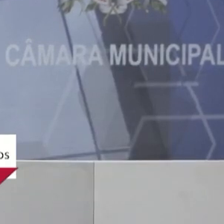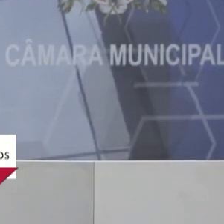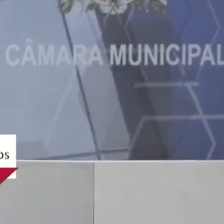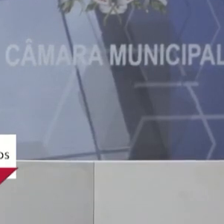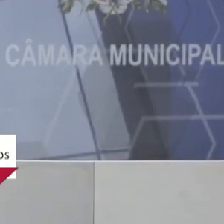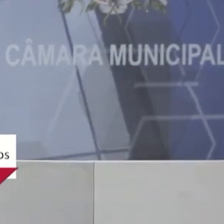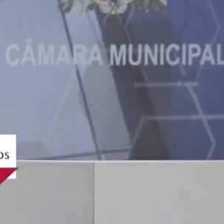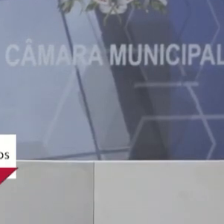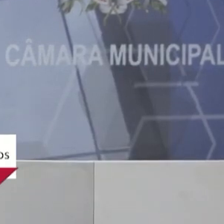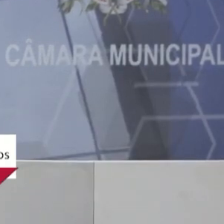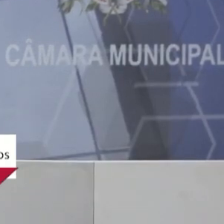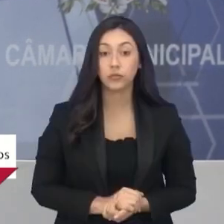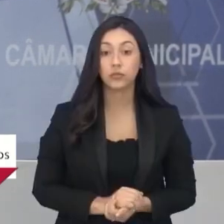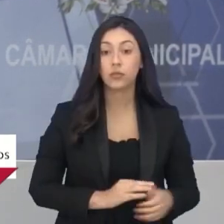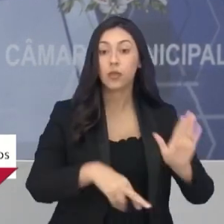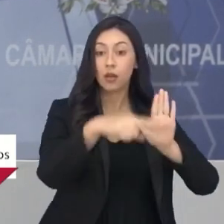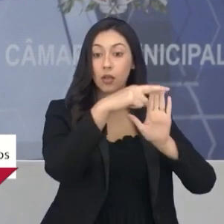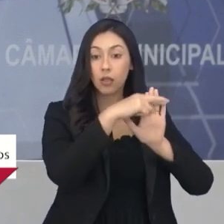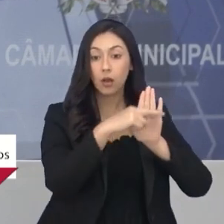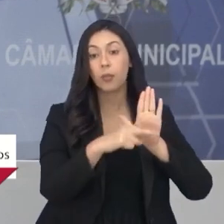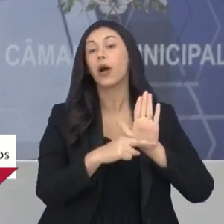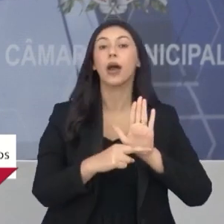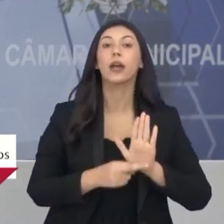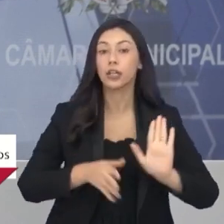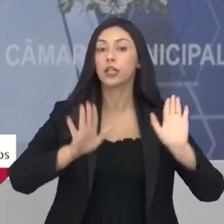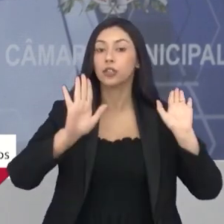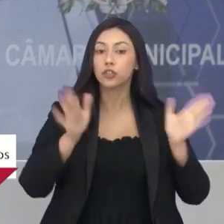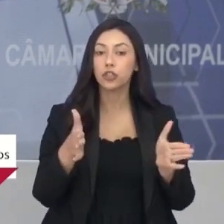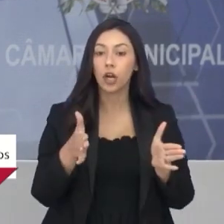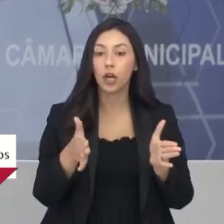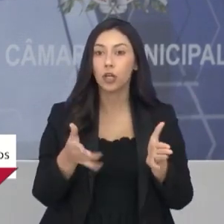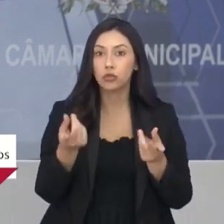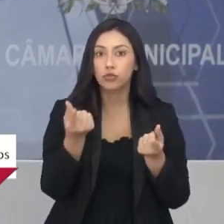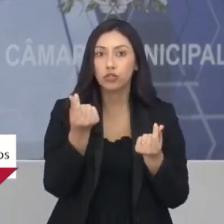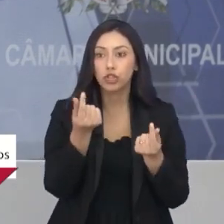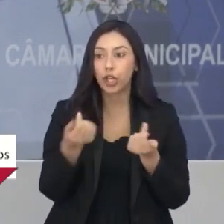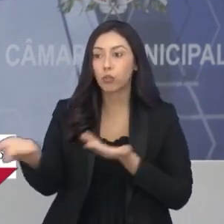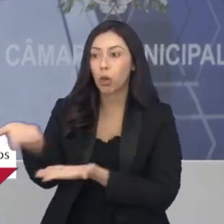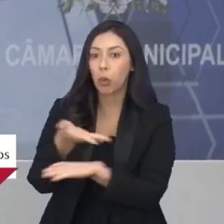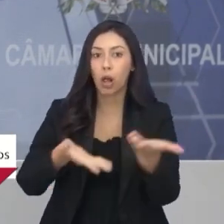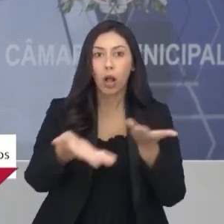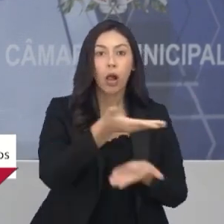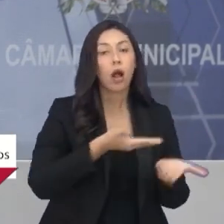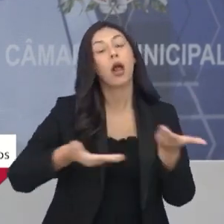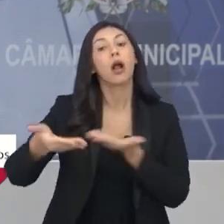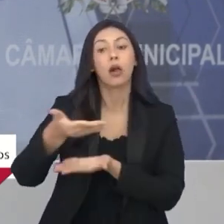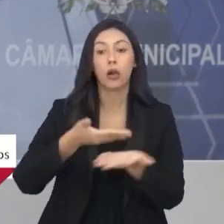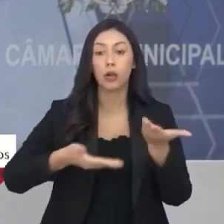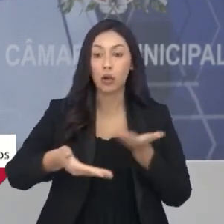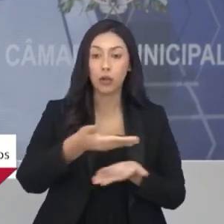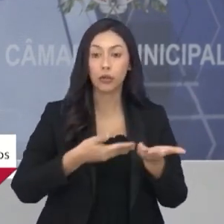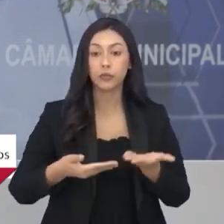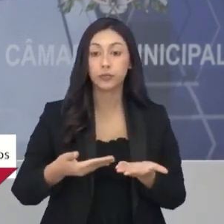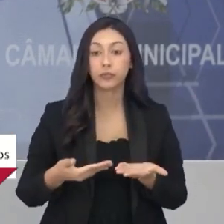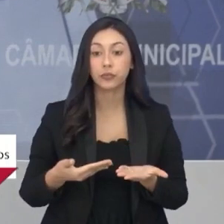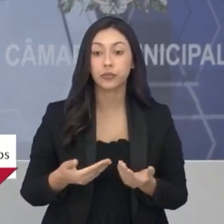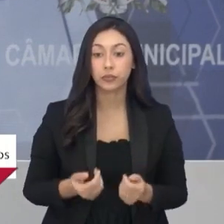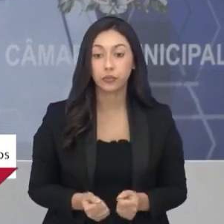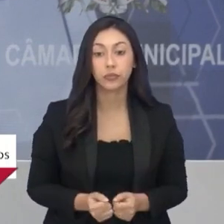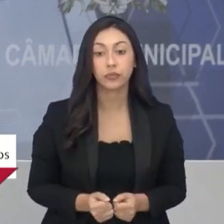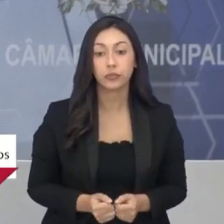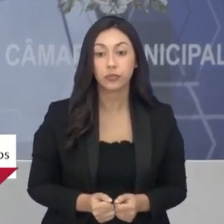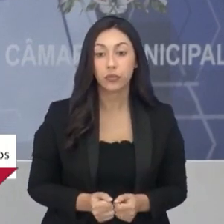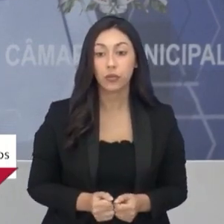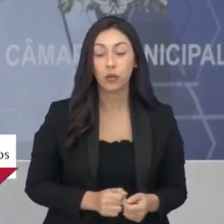de de de despesas correntes um índice de liquidez corrente que foi trazido pro texto constitucional e